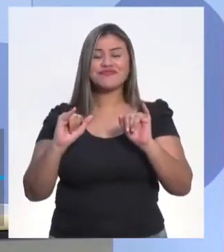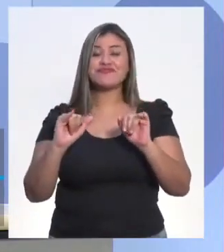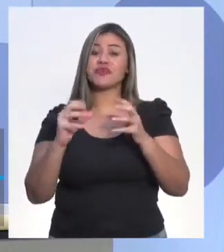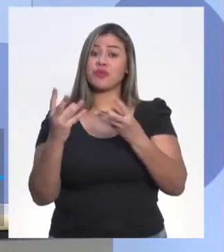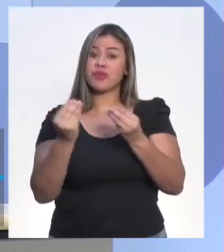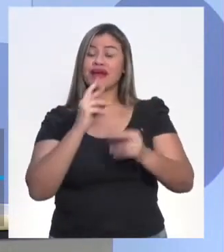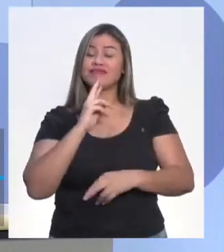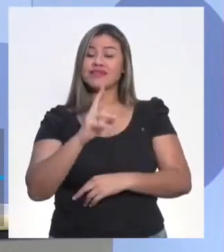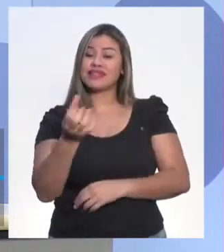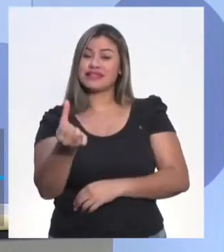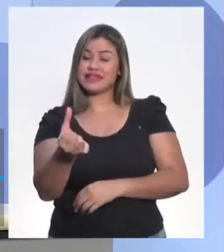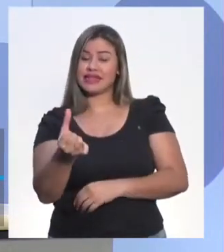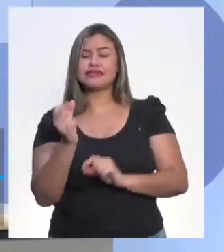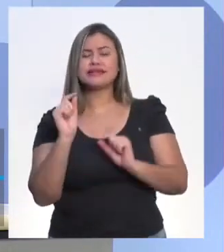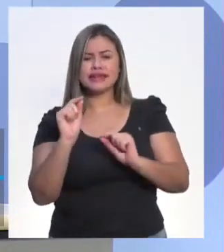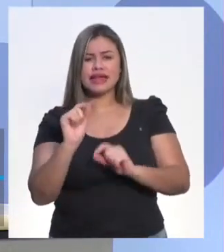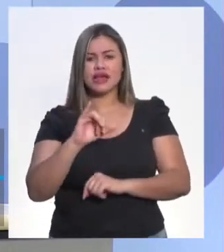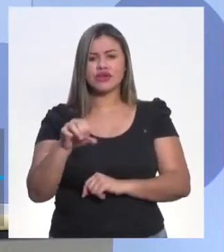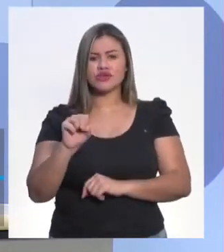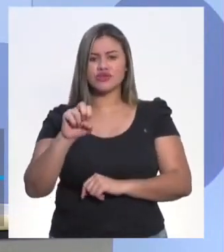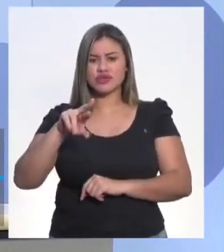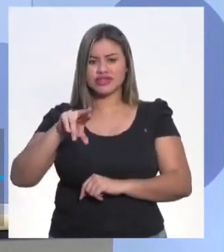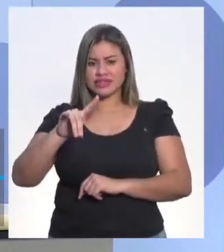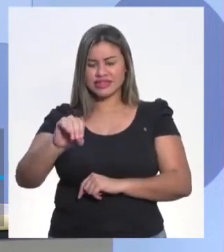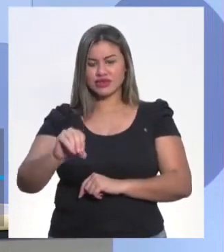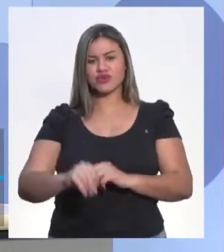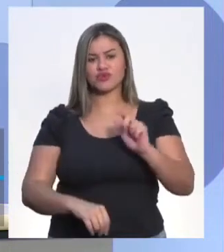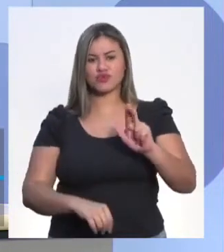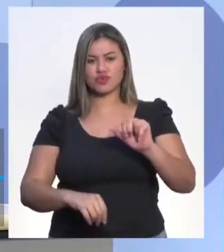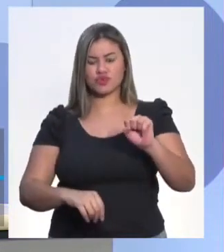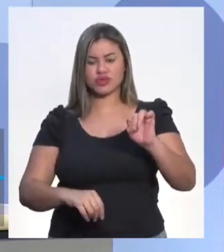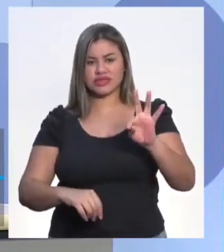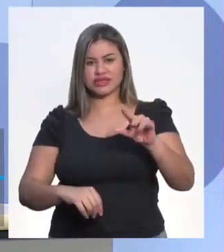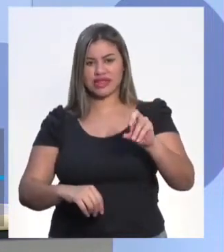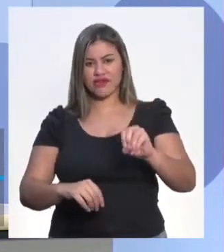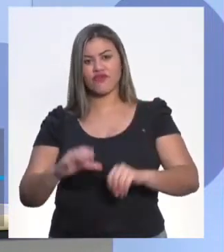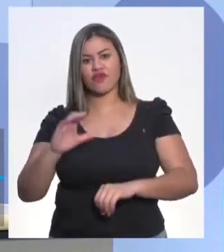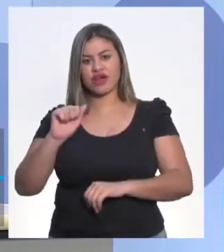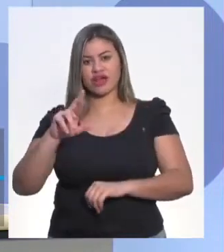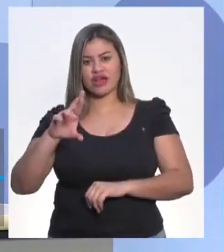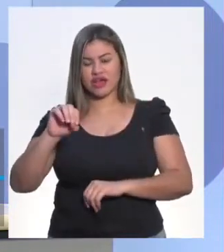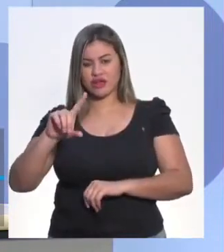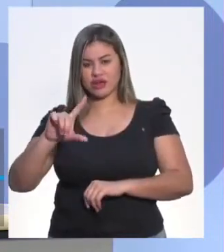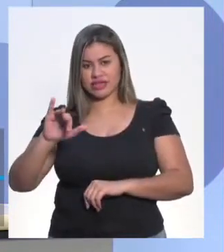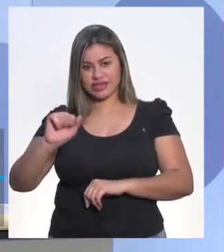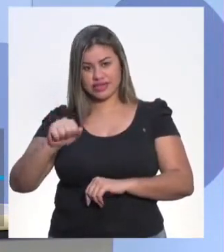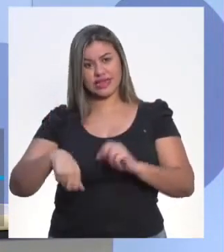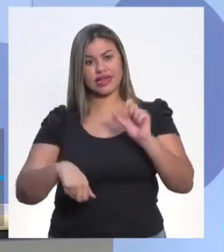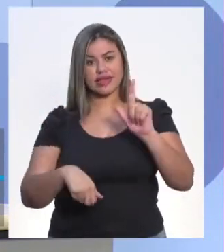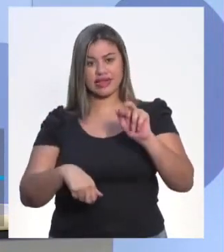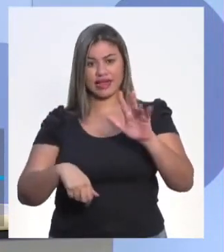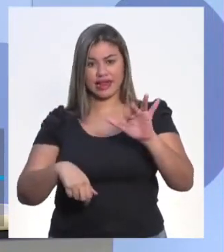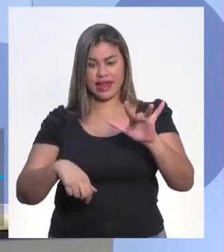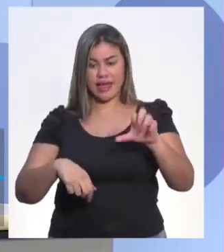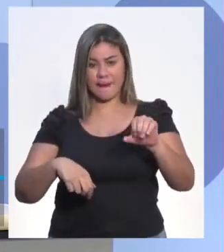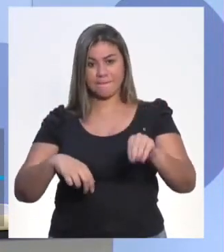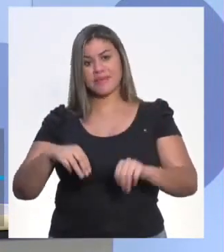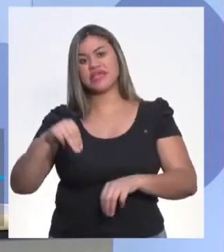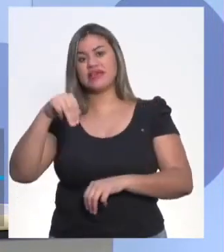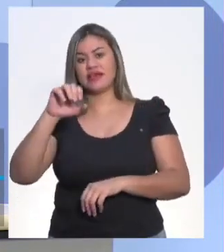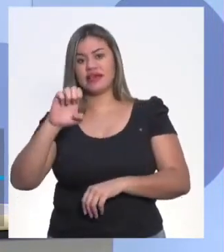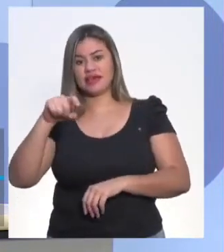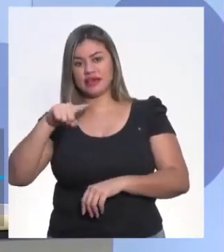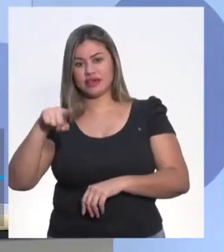6. Quem colocou isso, por exemplo? O Josildo, o Gustavo, a Carolina, o Guilherme, o Enzo, o Vinícius, a Jennifer,